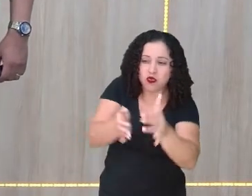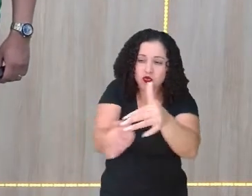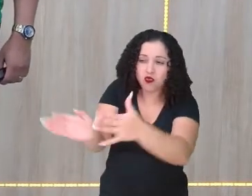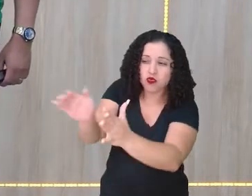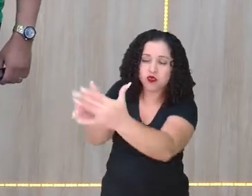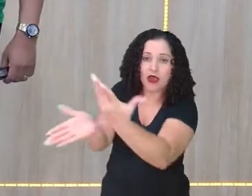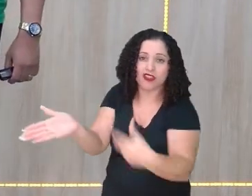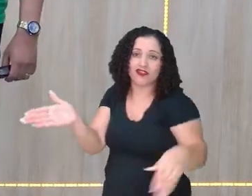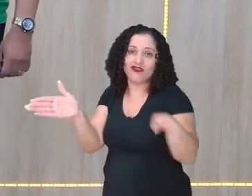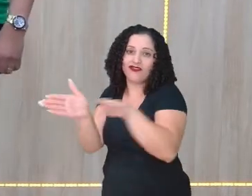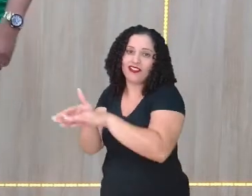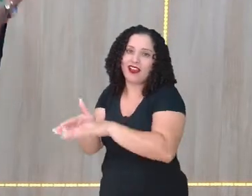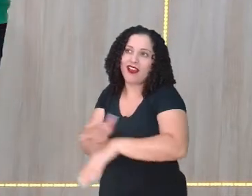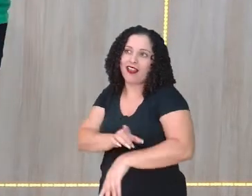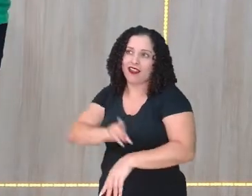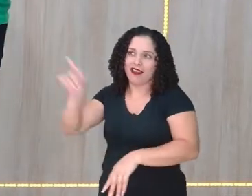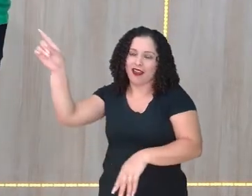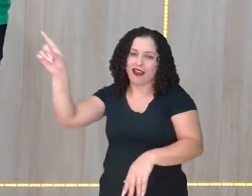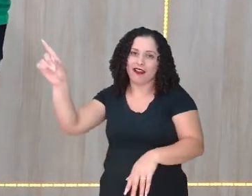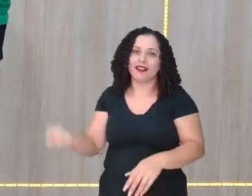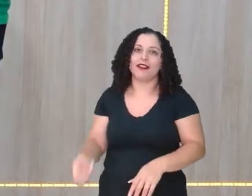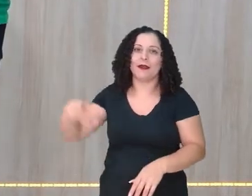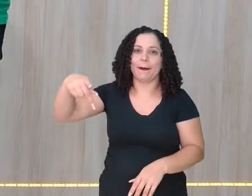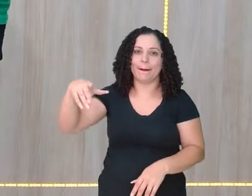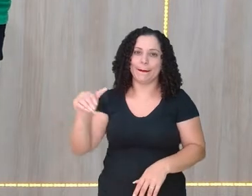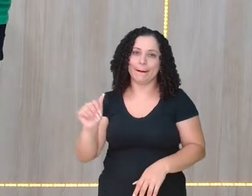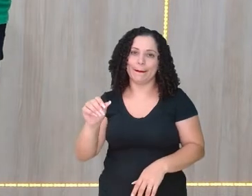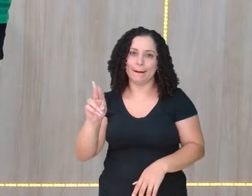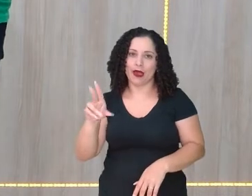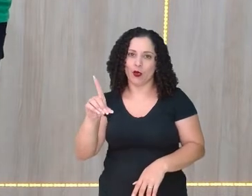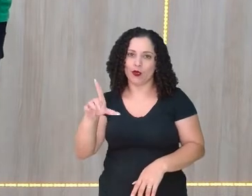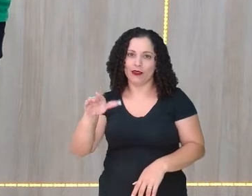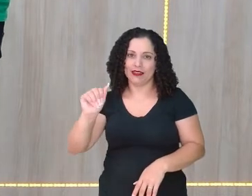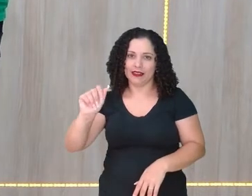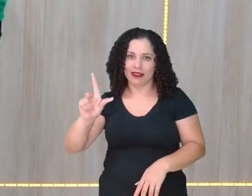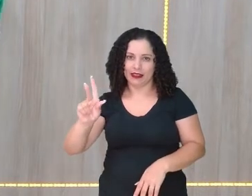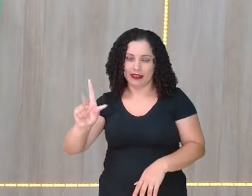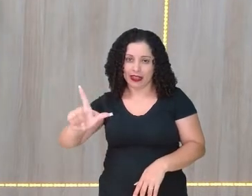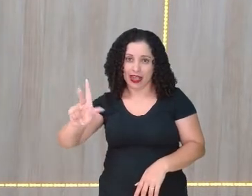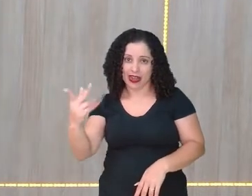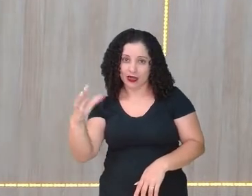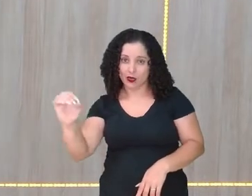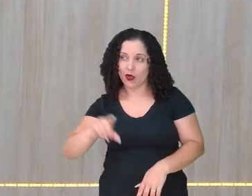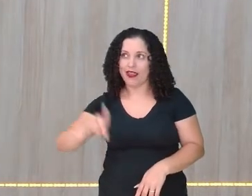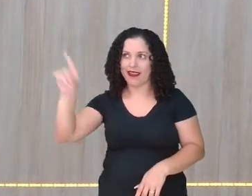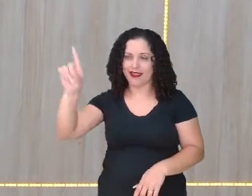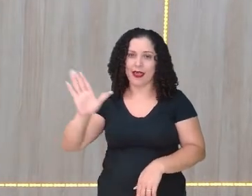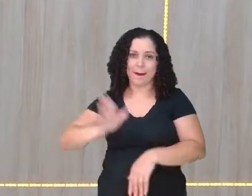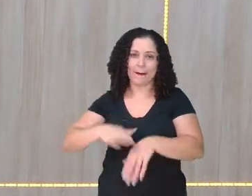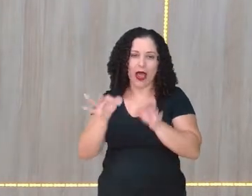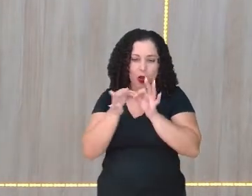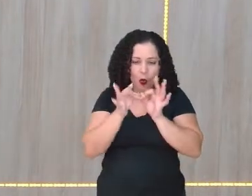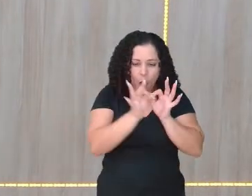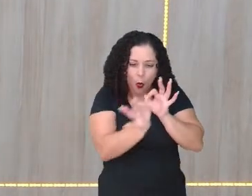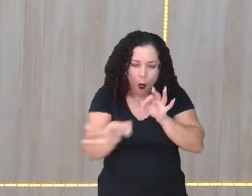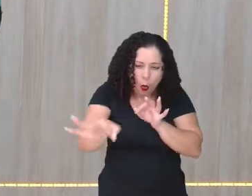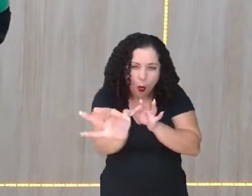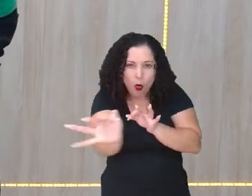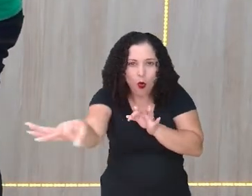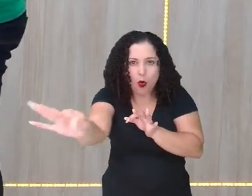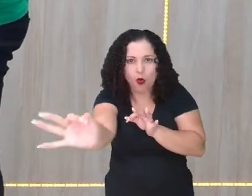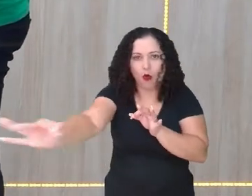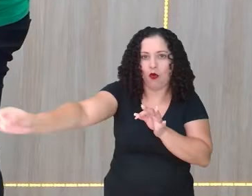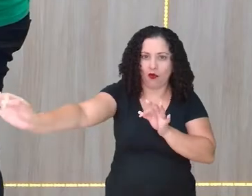46 quilômetros daqui. Então, eu acho que a resposta já está dada, né? O rio Capibaribe é o mais longo de